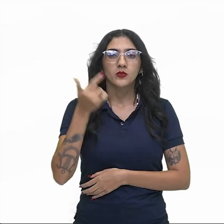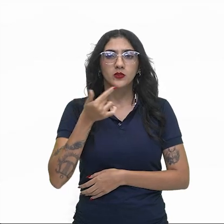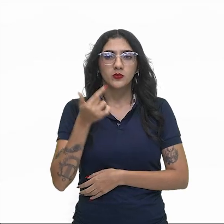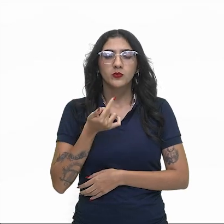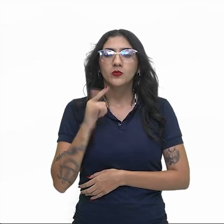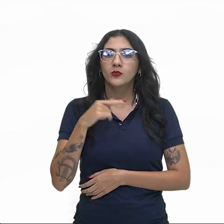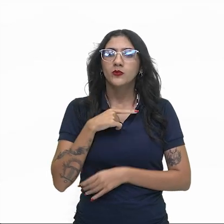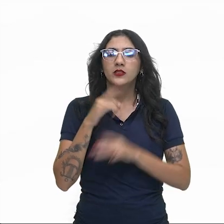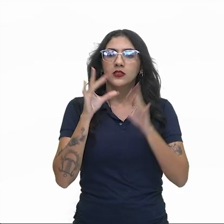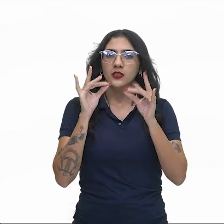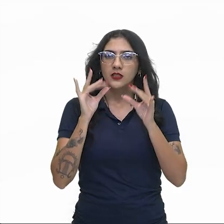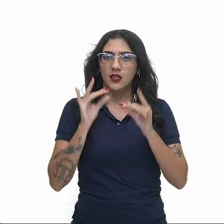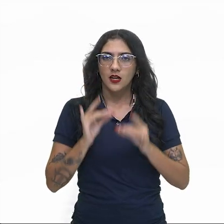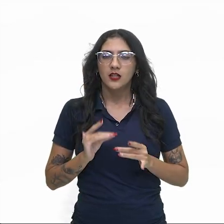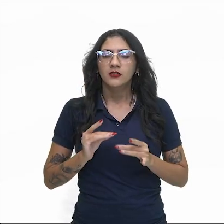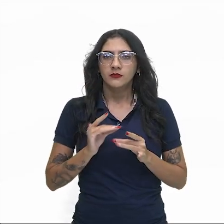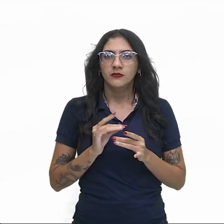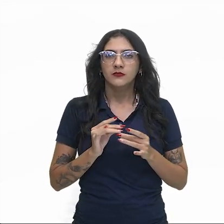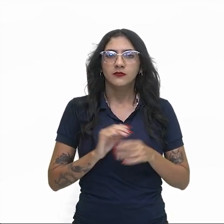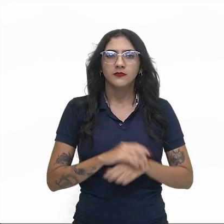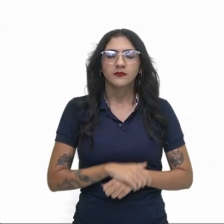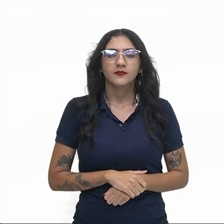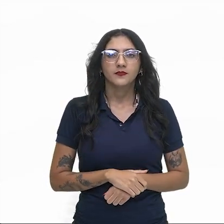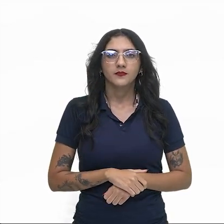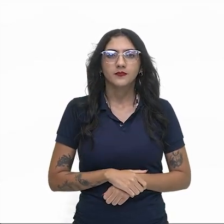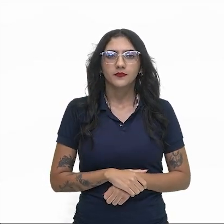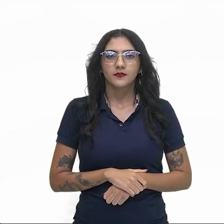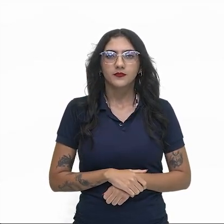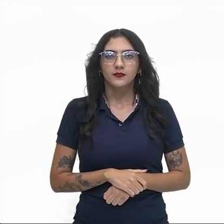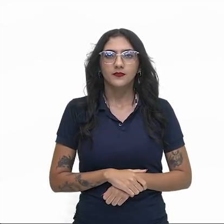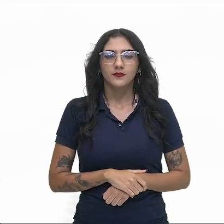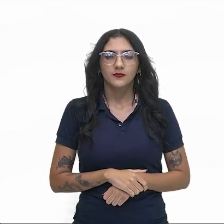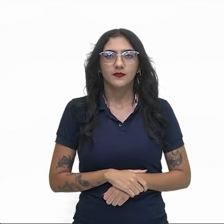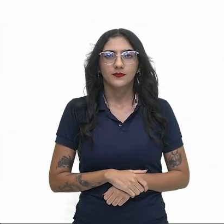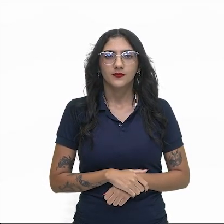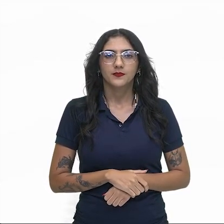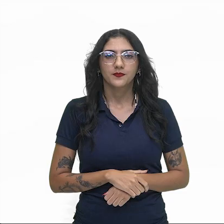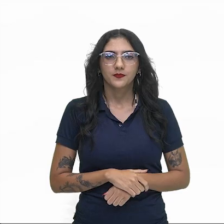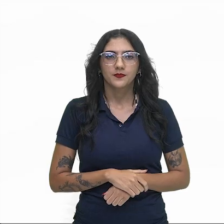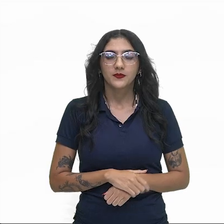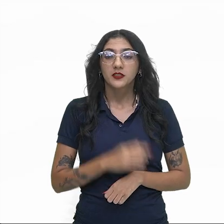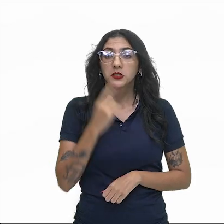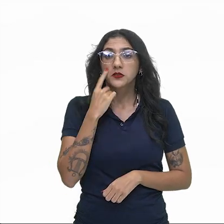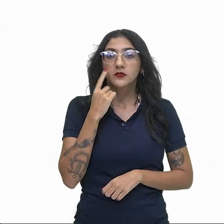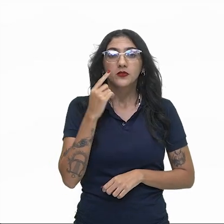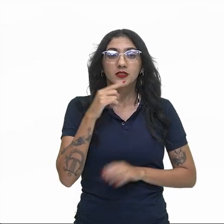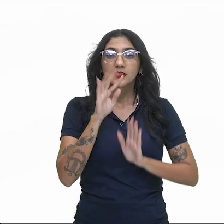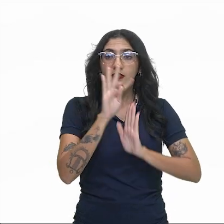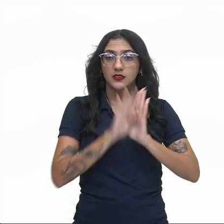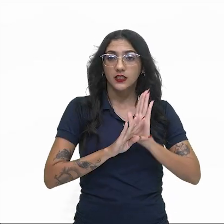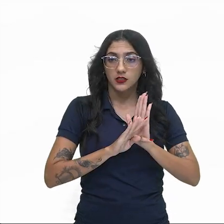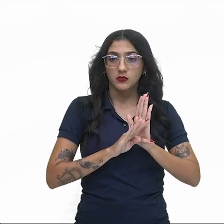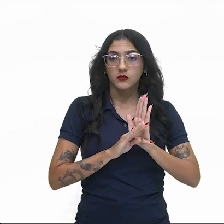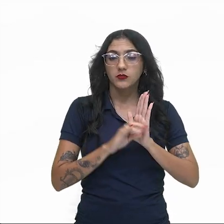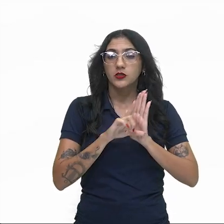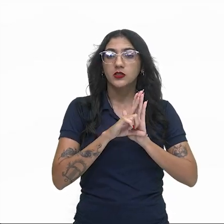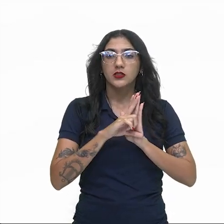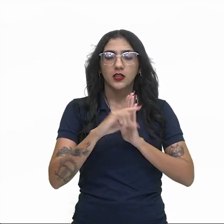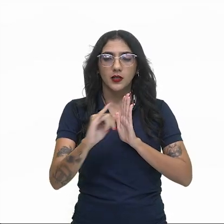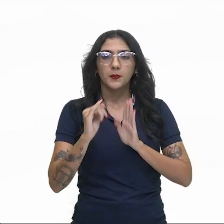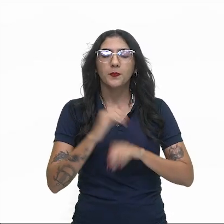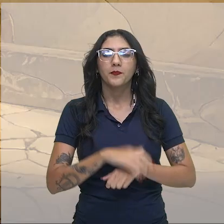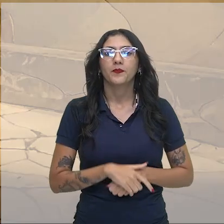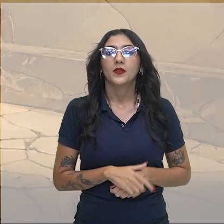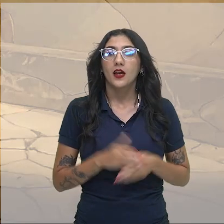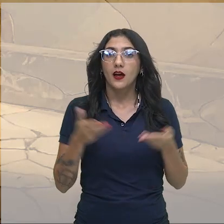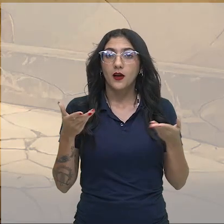fala aí sobre os direitos humanos. E agora, nós falamos de textos legais, e agora eu trago para vocês aqui,